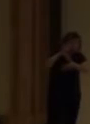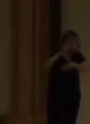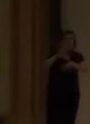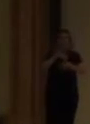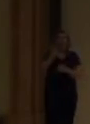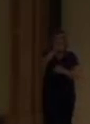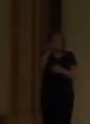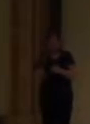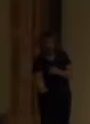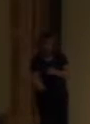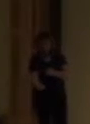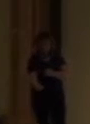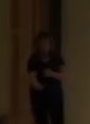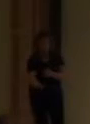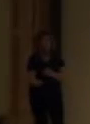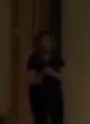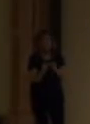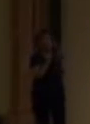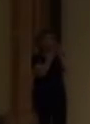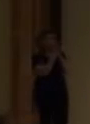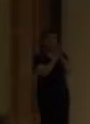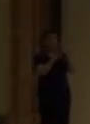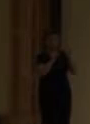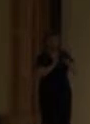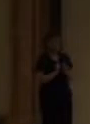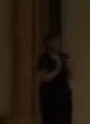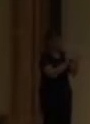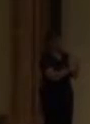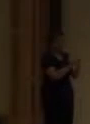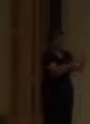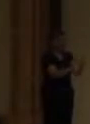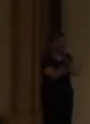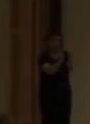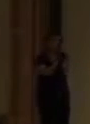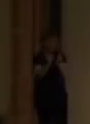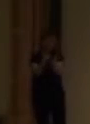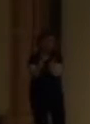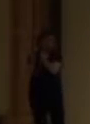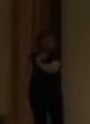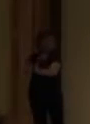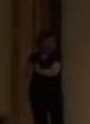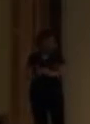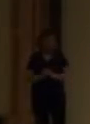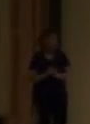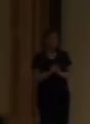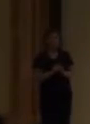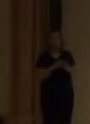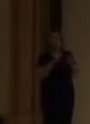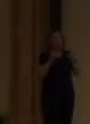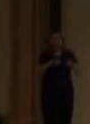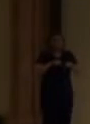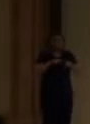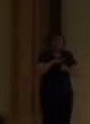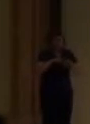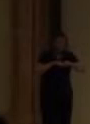evangelizar e criar uma ideia de que, afinal, a missão que os europeus tinham